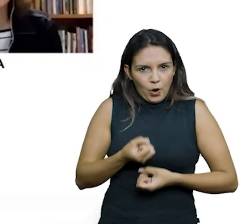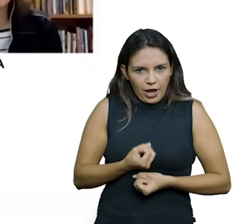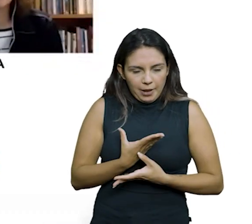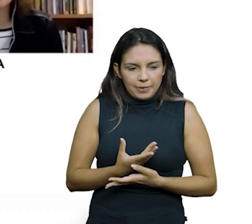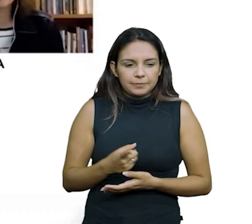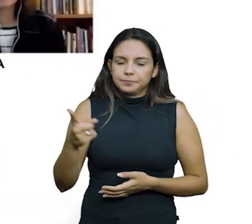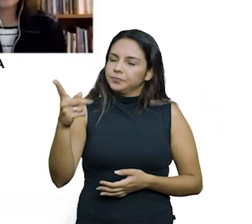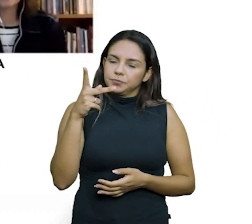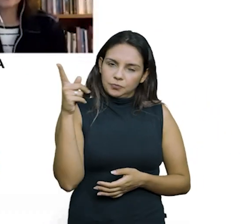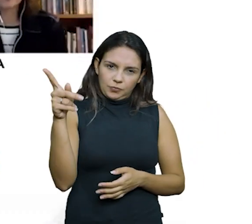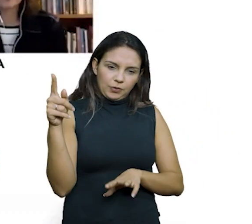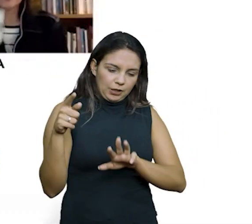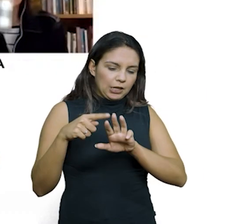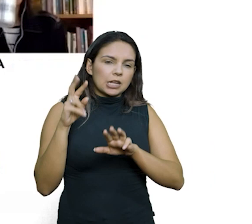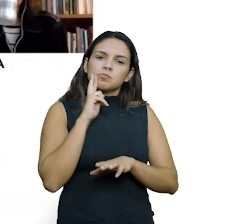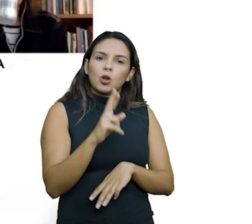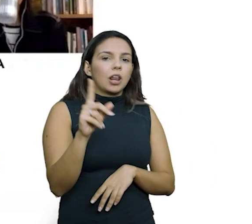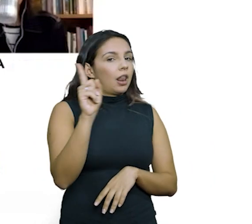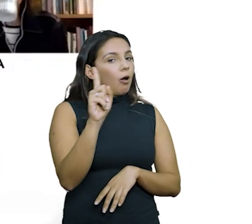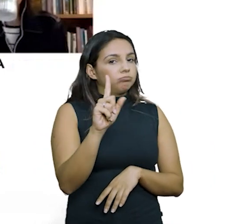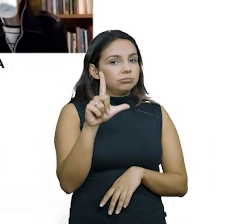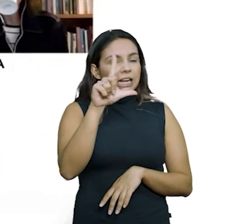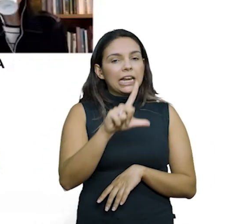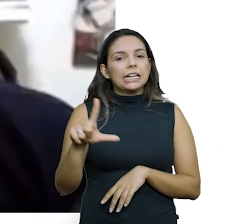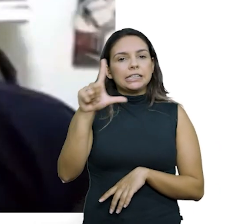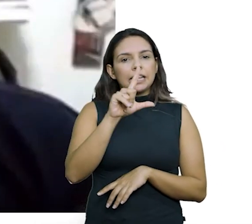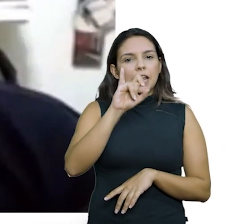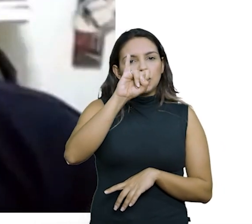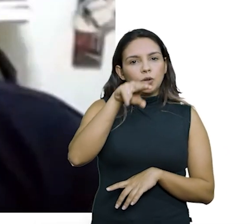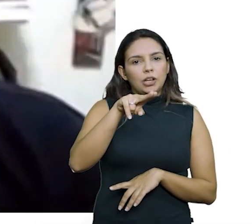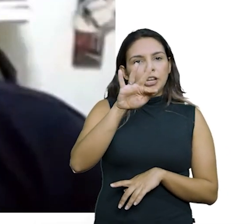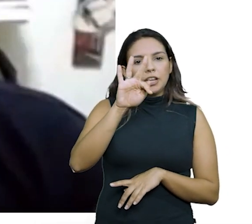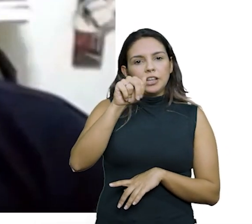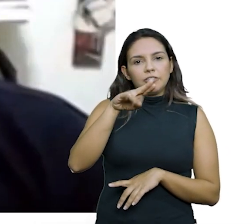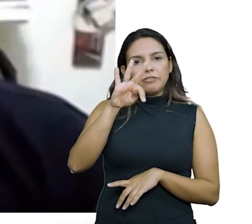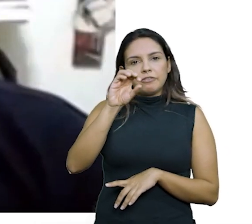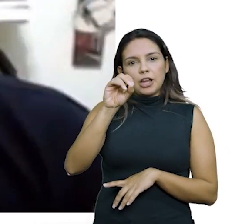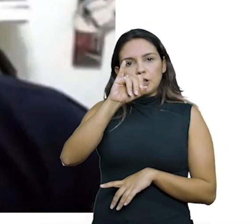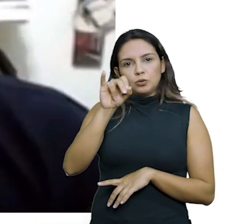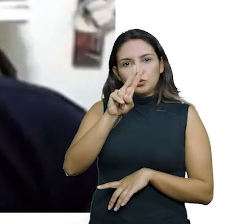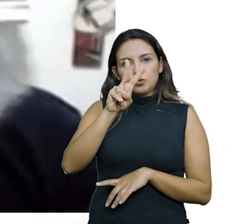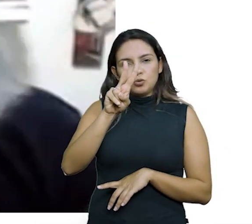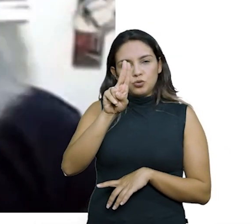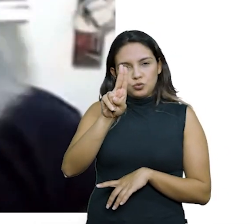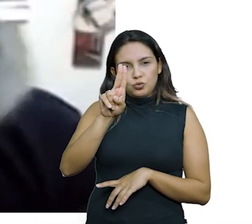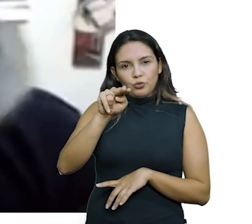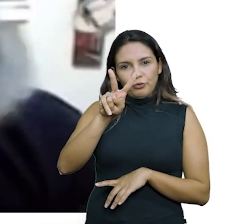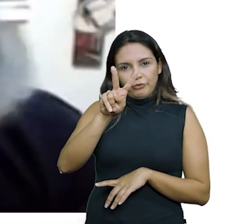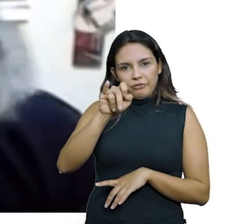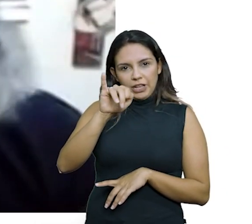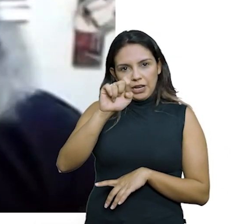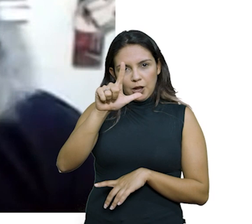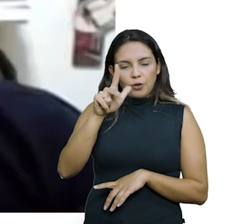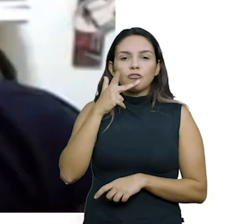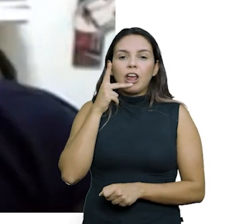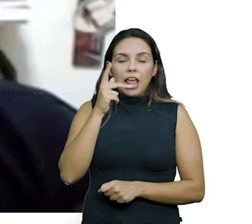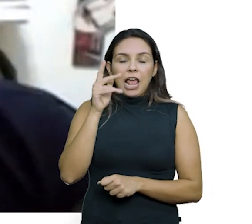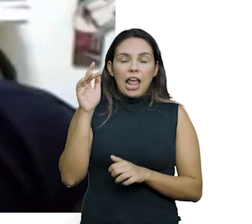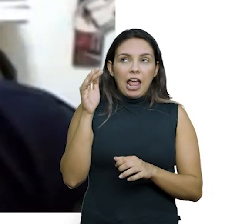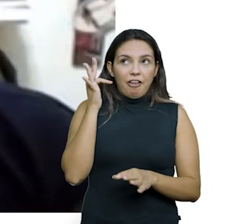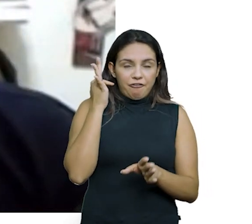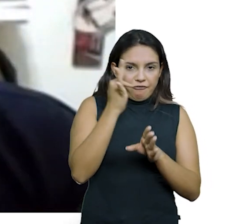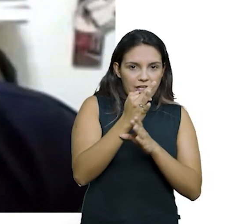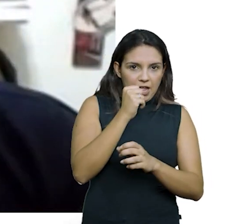muito tempo eu tenho dedicado à literatura infanto-juvenil. Isso eu sei. Então agora eu dediquei as férias do ano